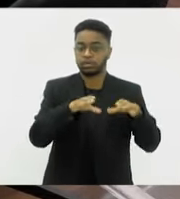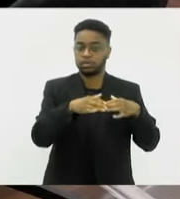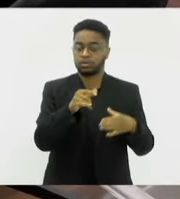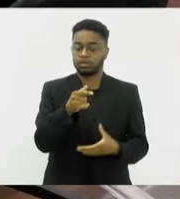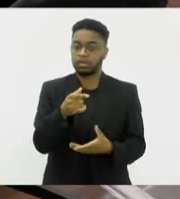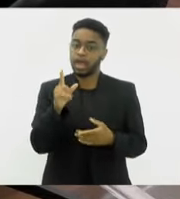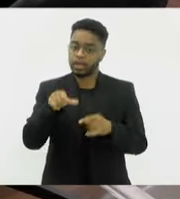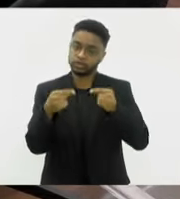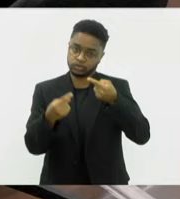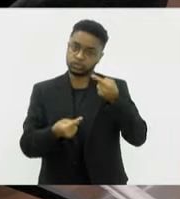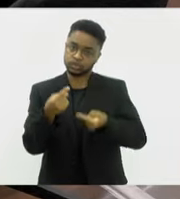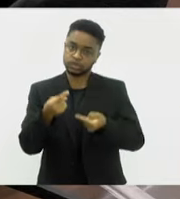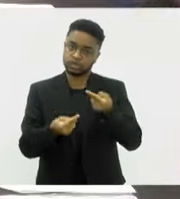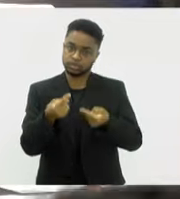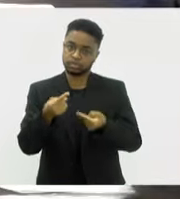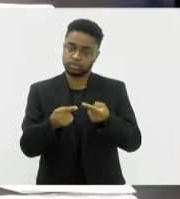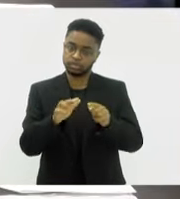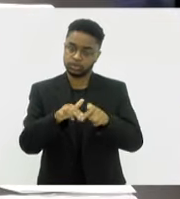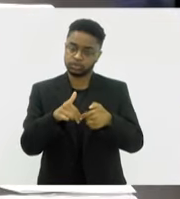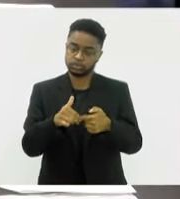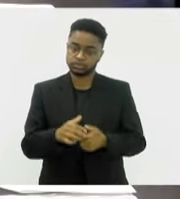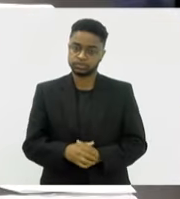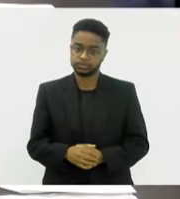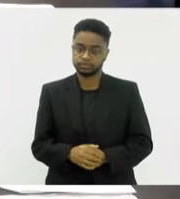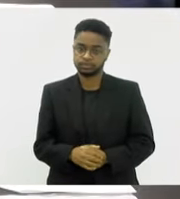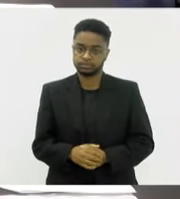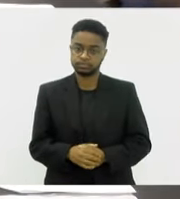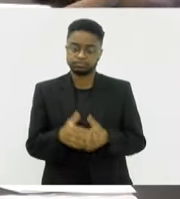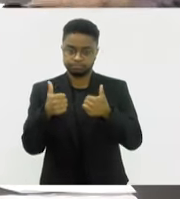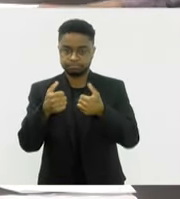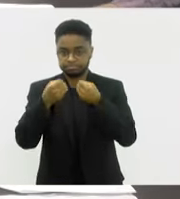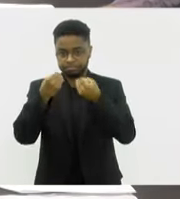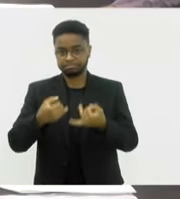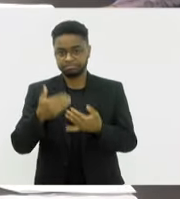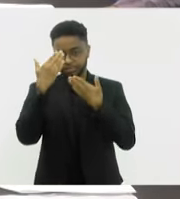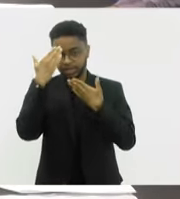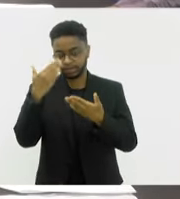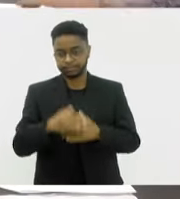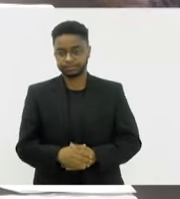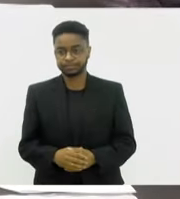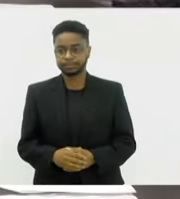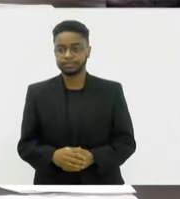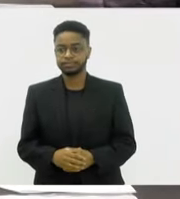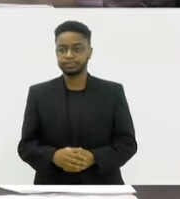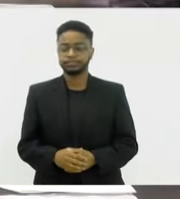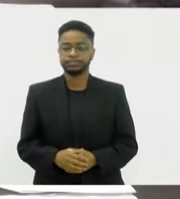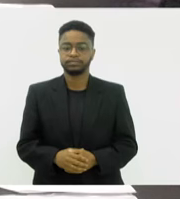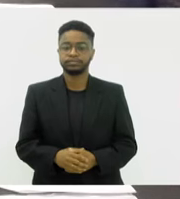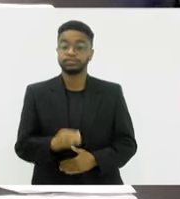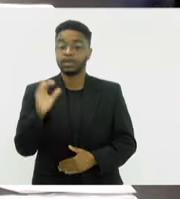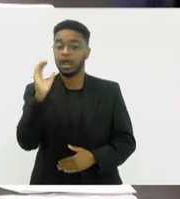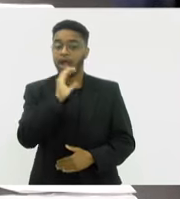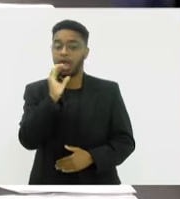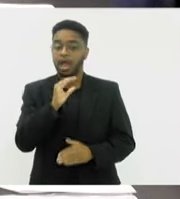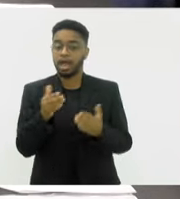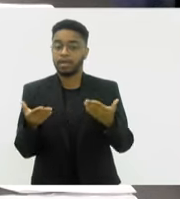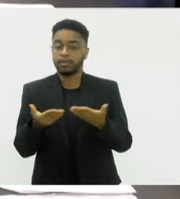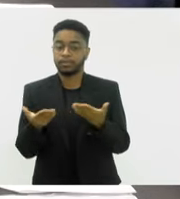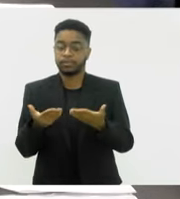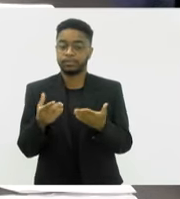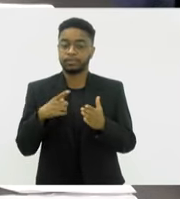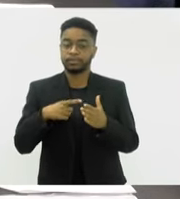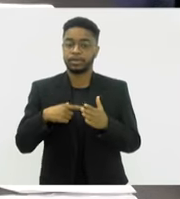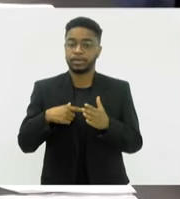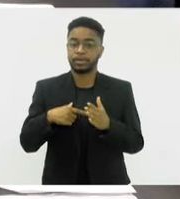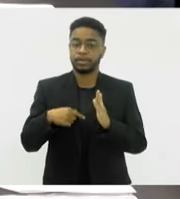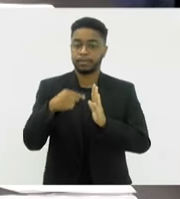discussão. É nesse sentido a discussão. Estou esclarecido. De forma rápida aqui, só o primeiro item,